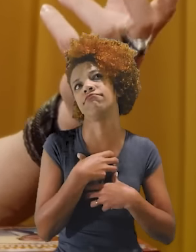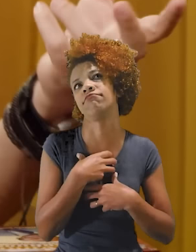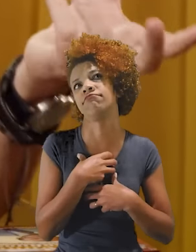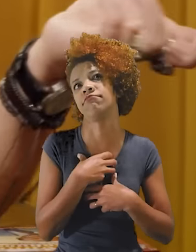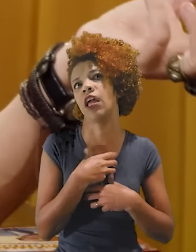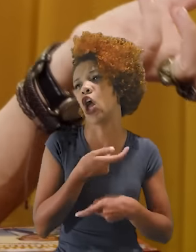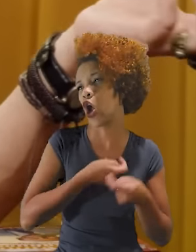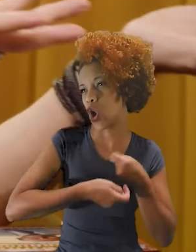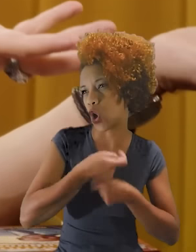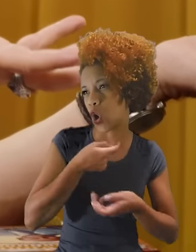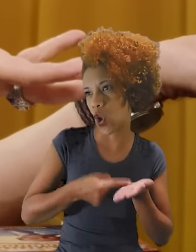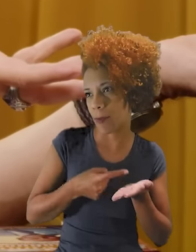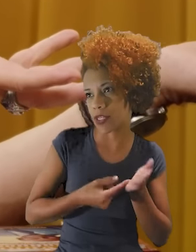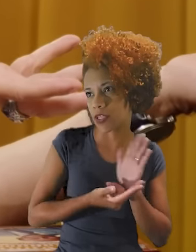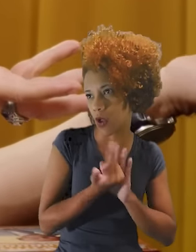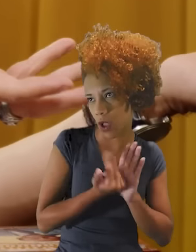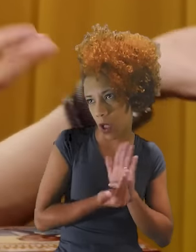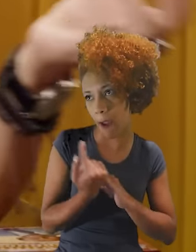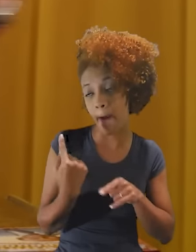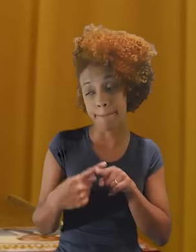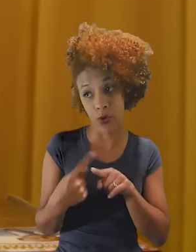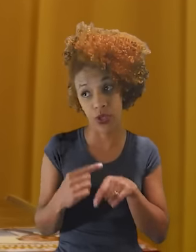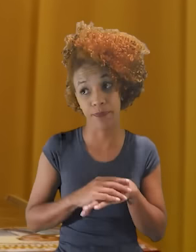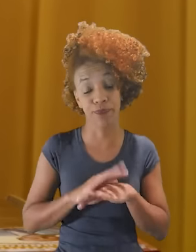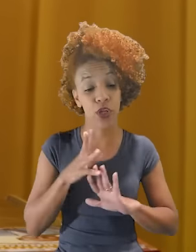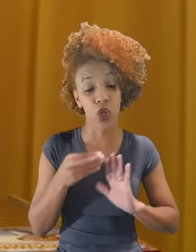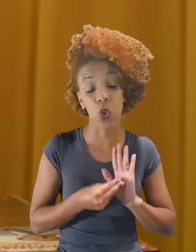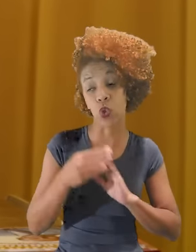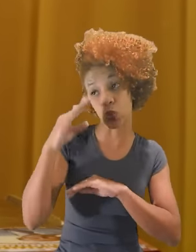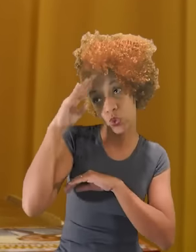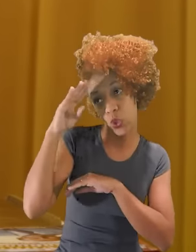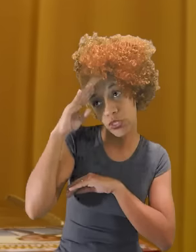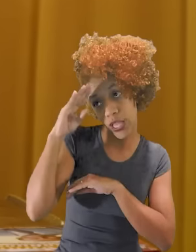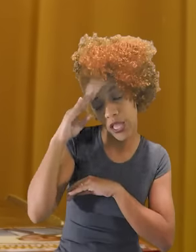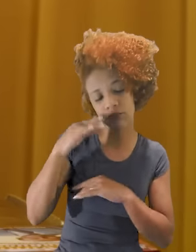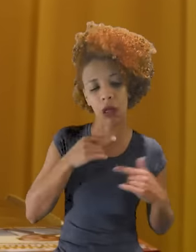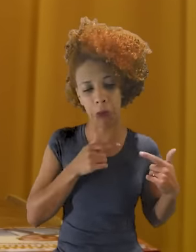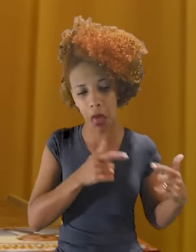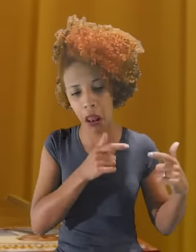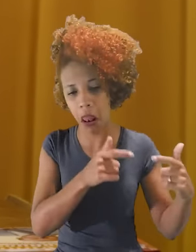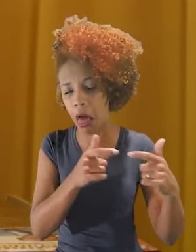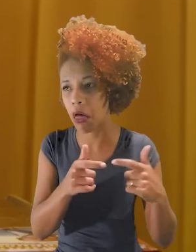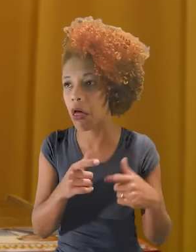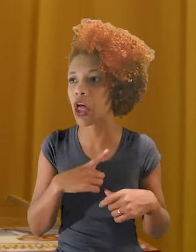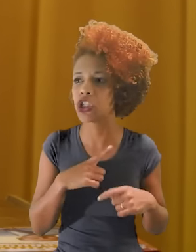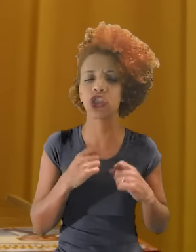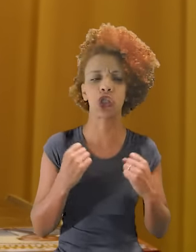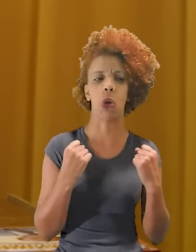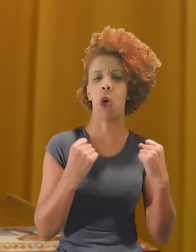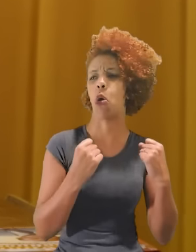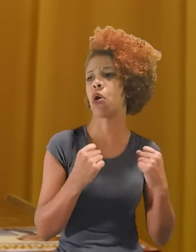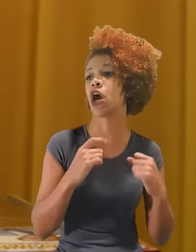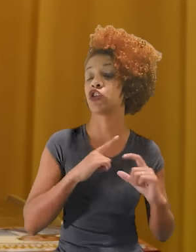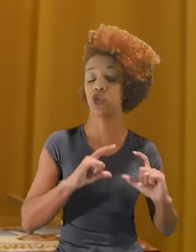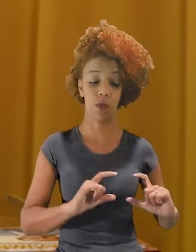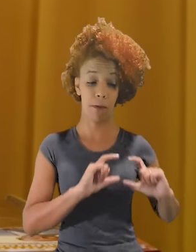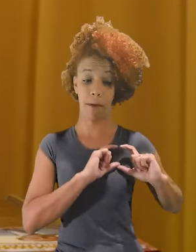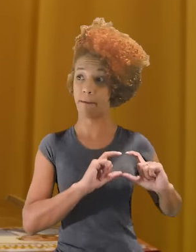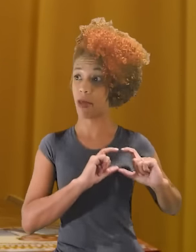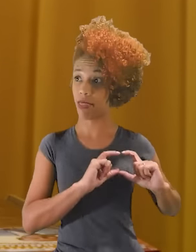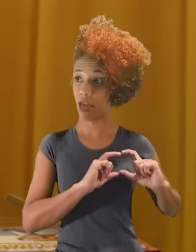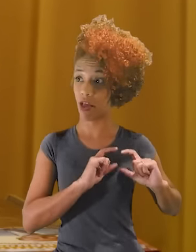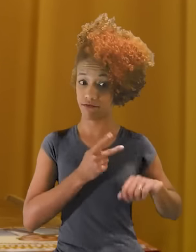assim, comercial do desenho. Por quê? Todos os soldados que eram combatentes e tal, e enfim, tinha algum ato de bravura, ganhavam uma